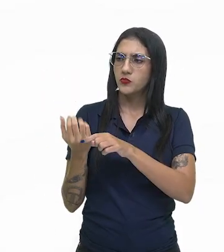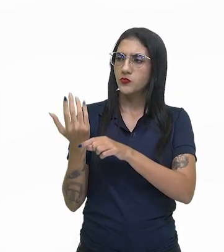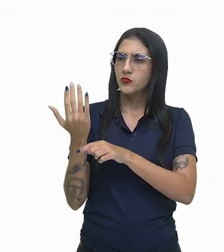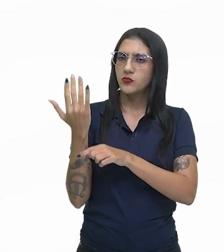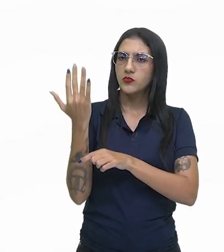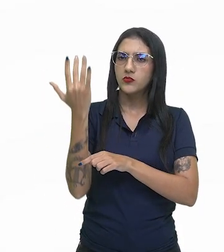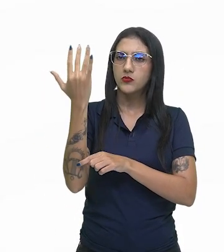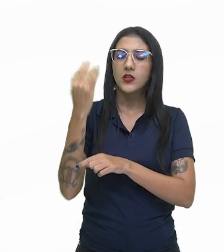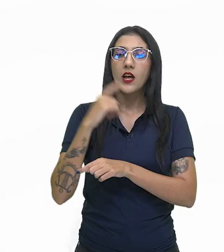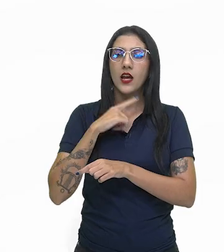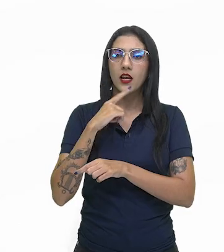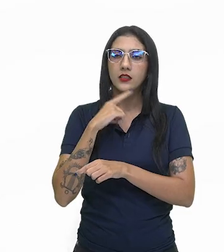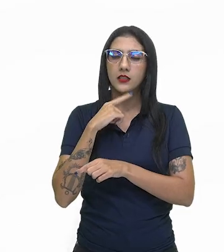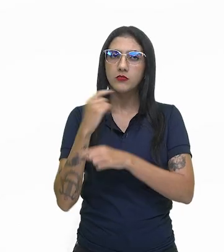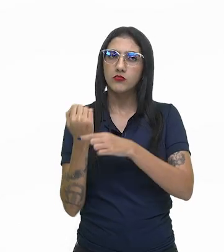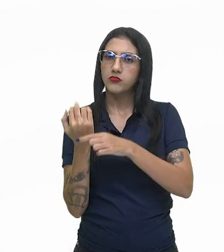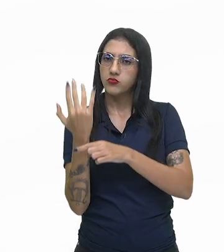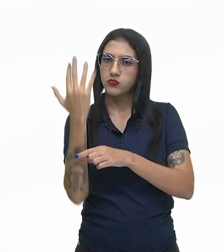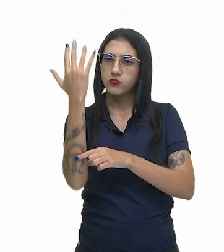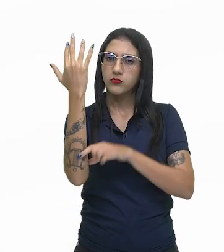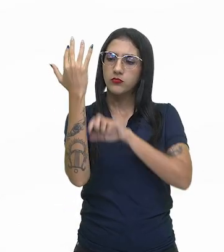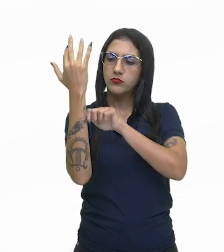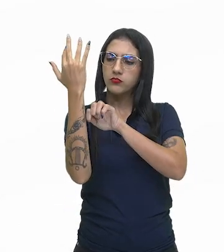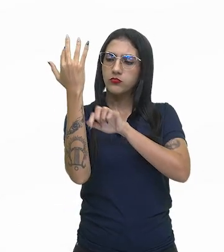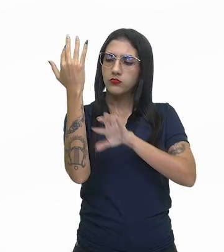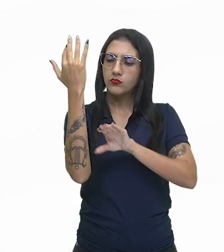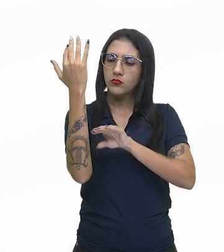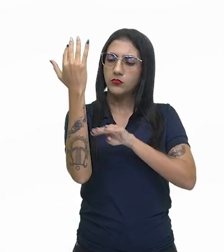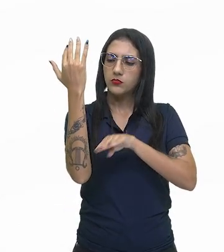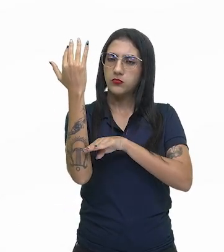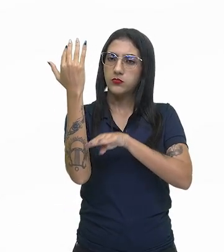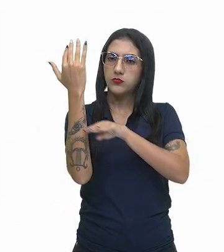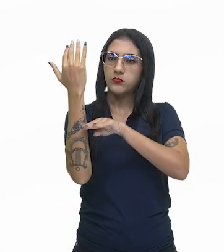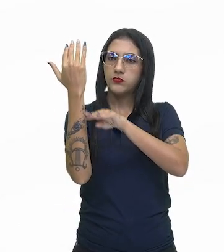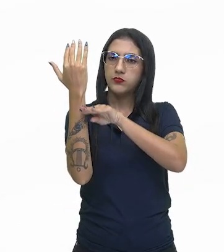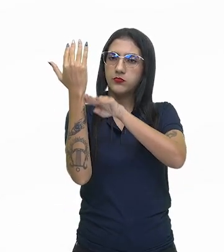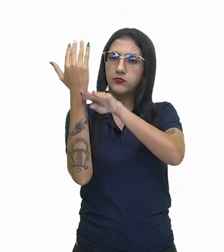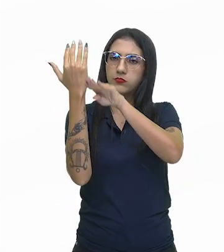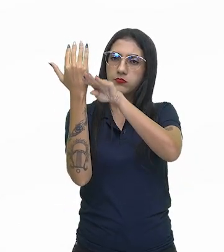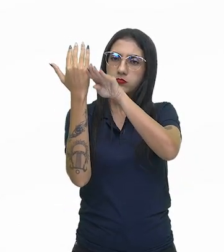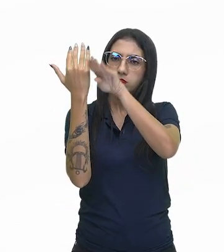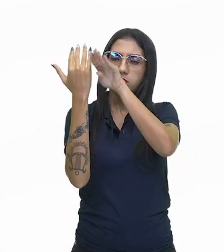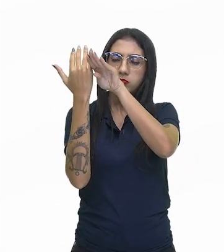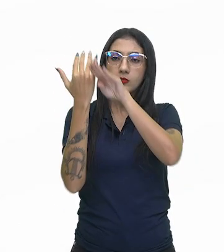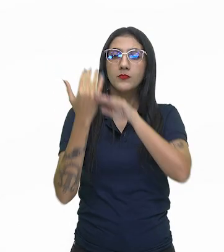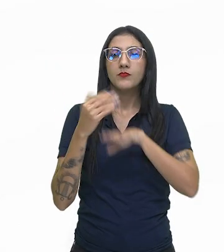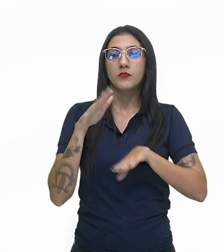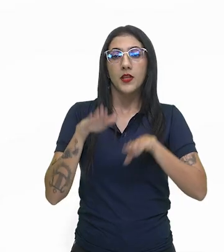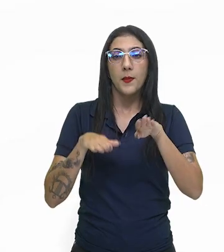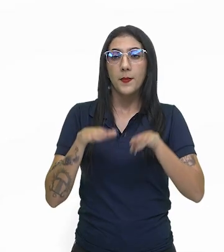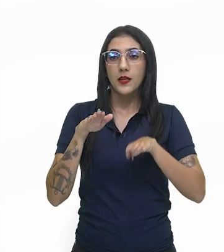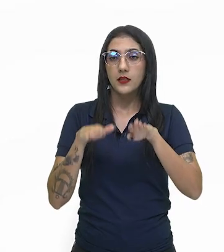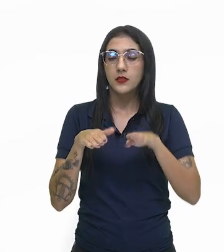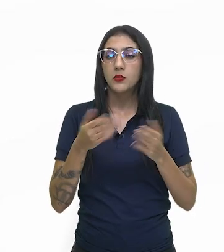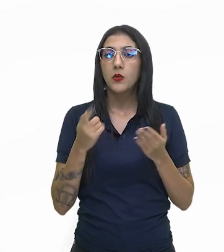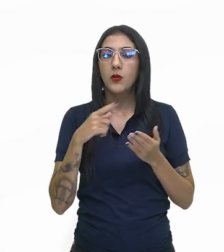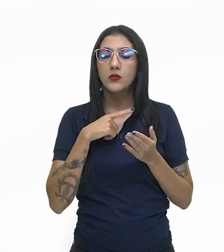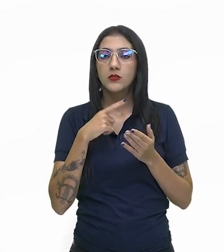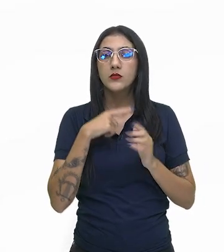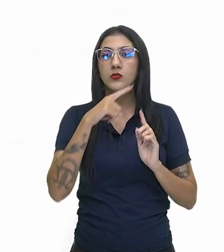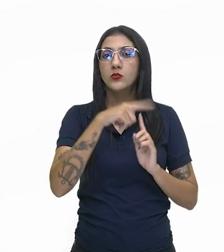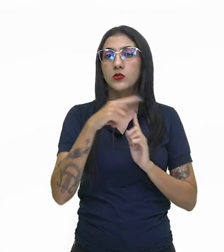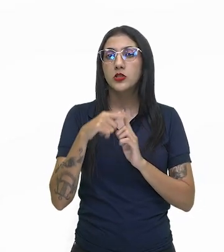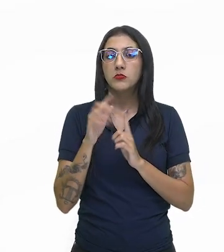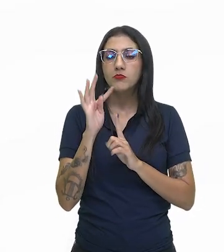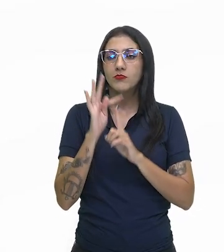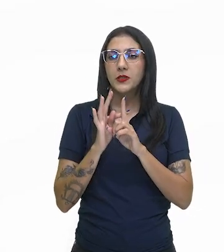destilação, ela tem a saída dos líquidos. Esses líquidos, eles vão sair em